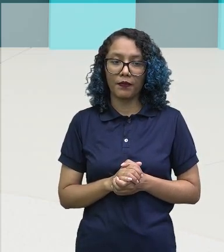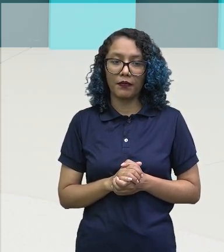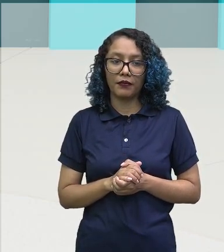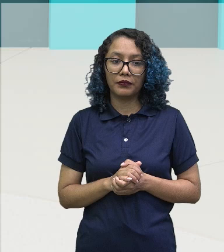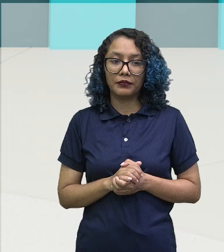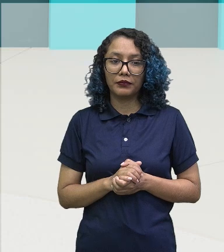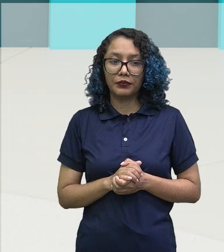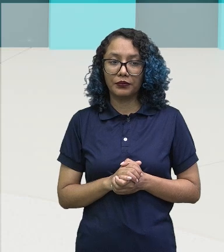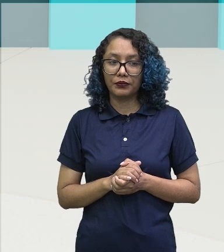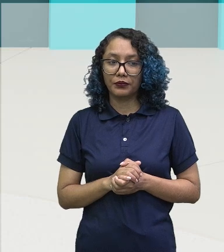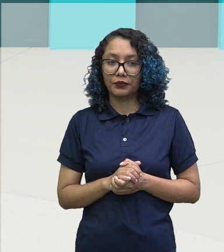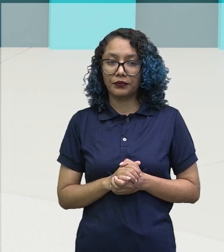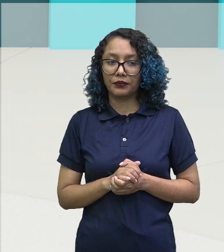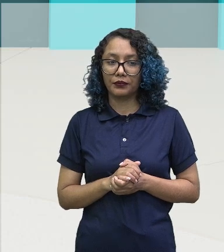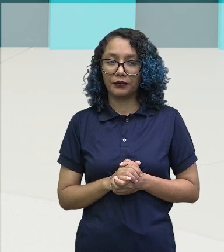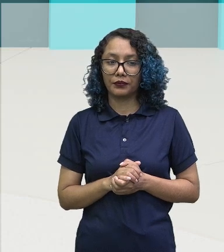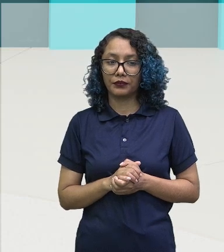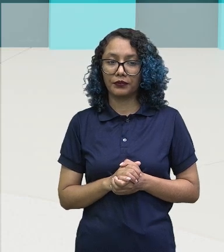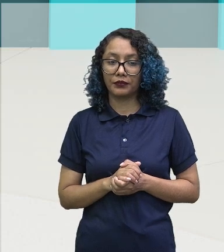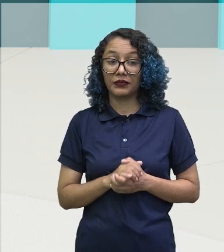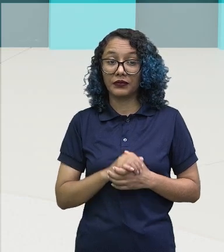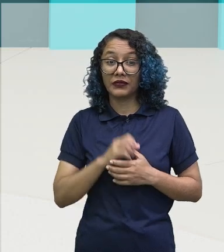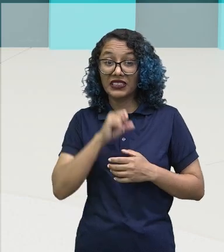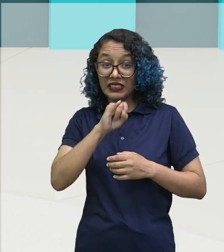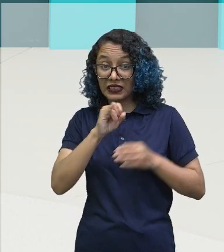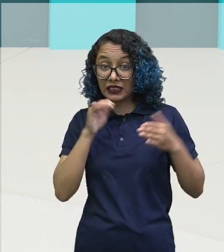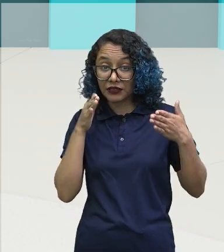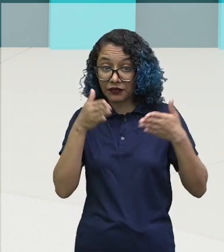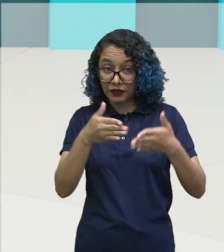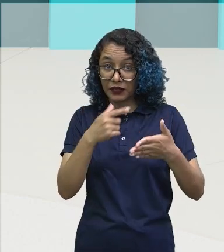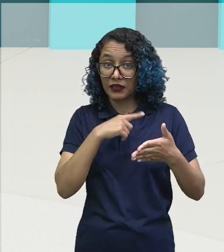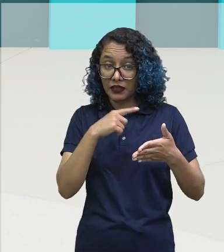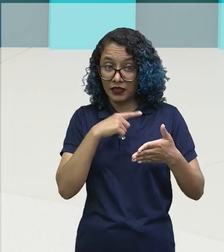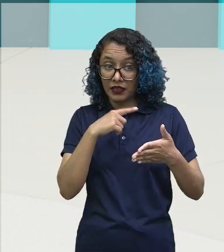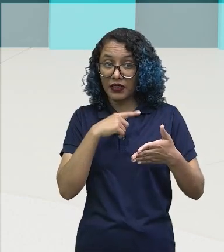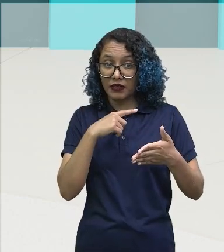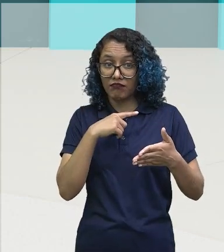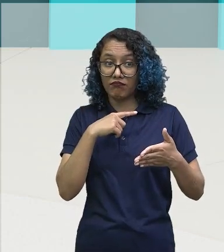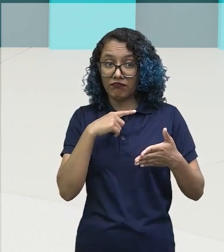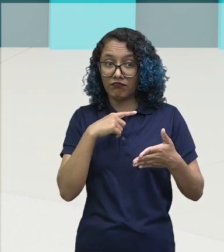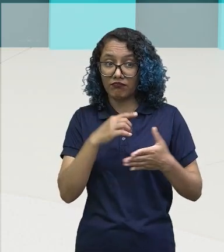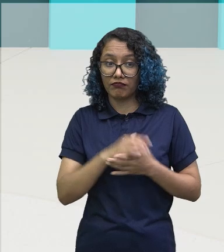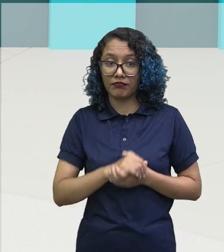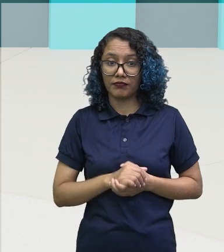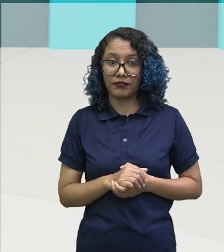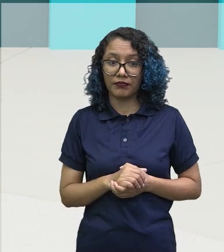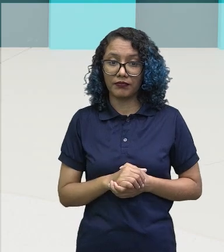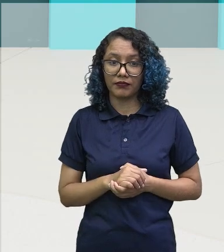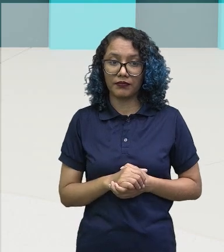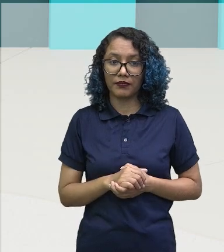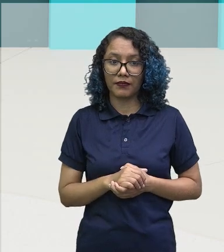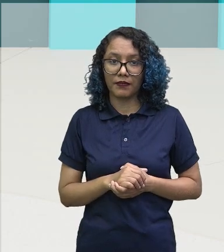essa é a concordância, né, se houver especificação do